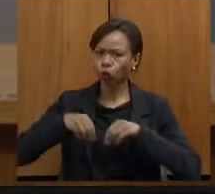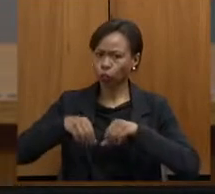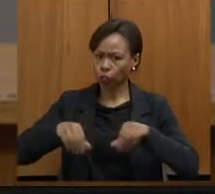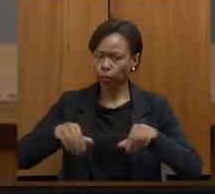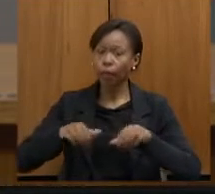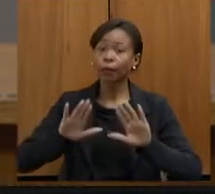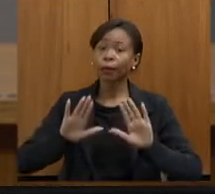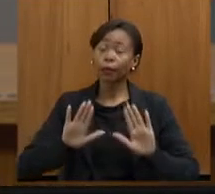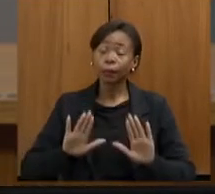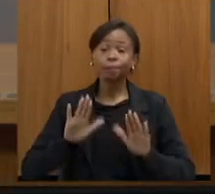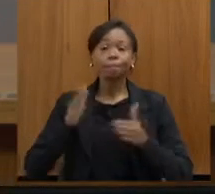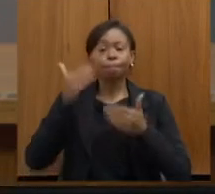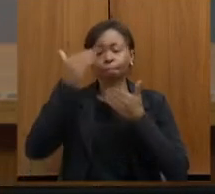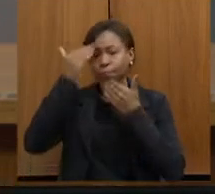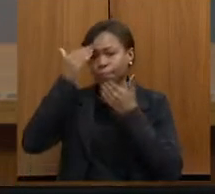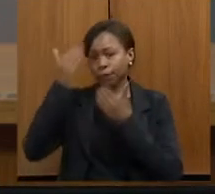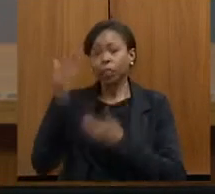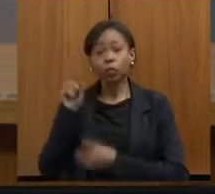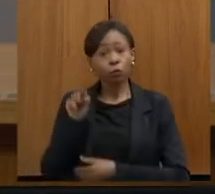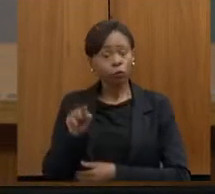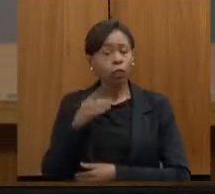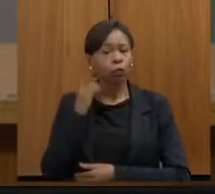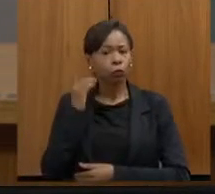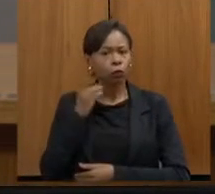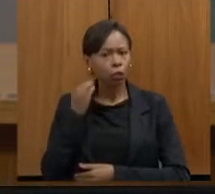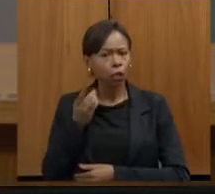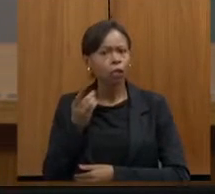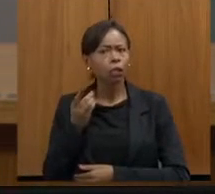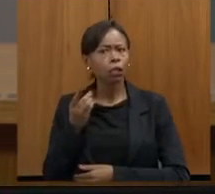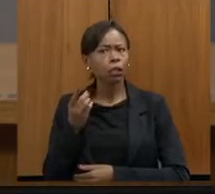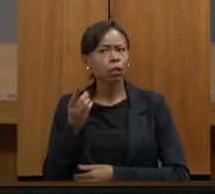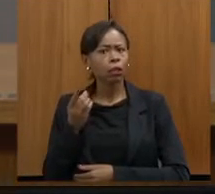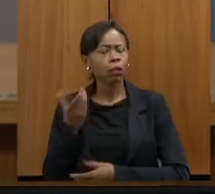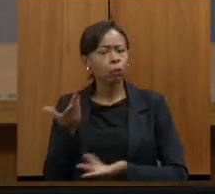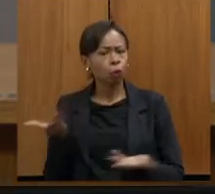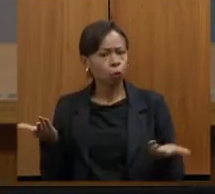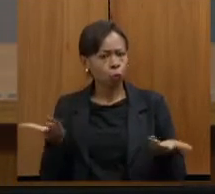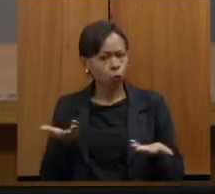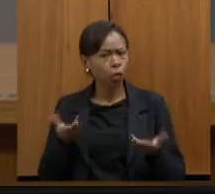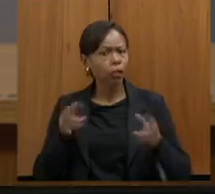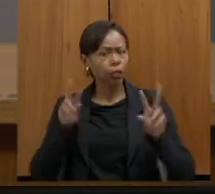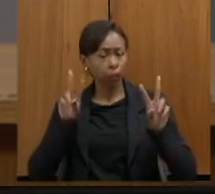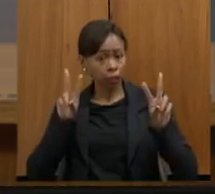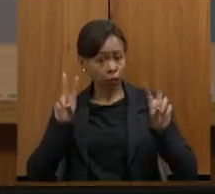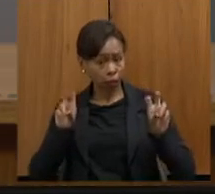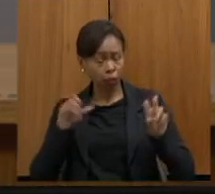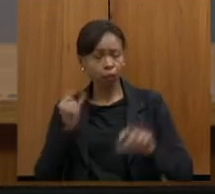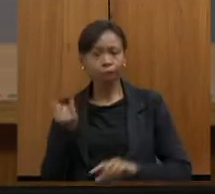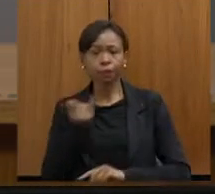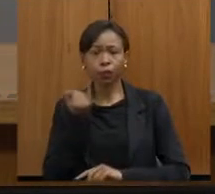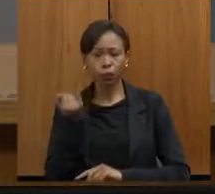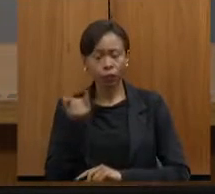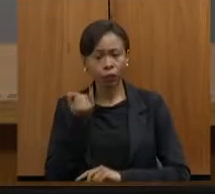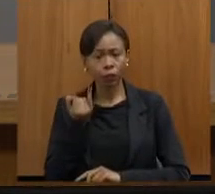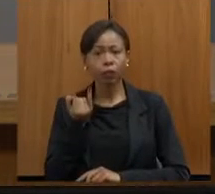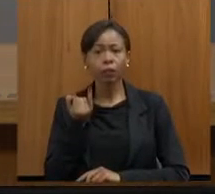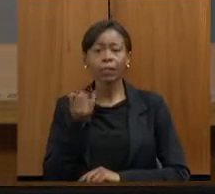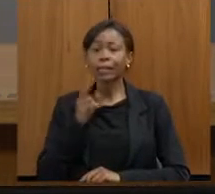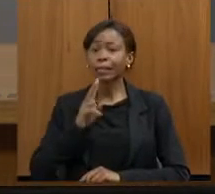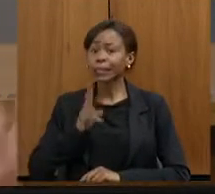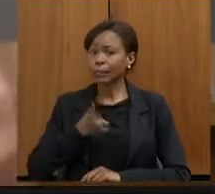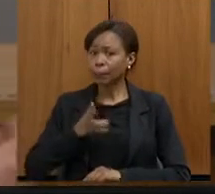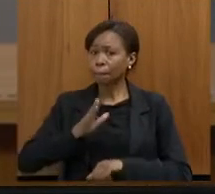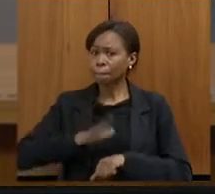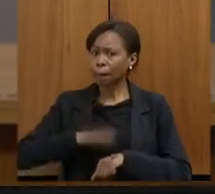deputada, pela temática. É importantíssimo que a gente coloque isso cada vez mais em discussão. Trazer mais